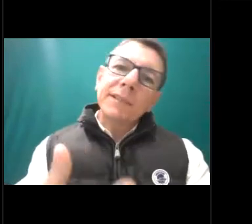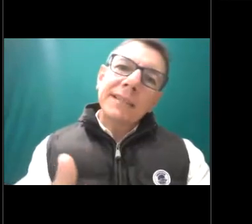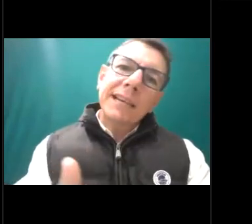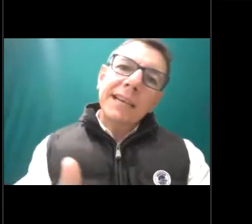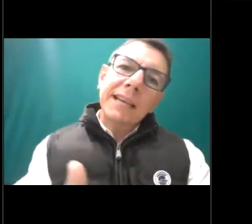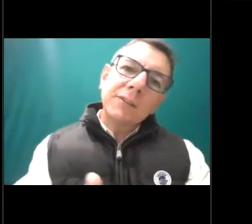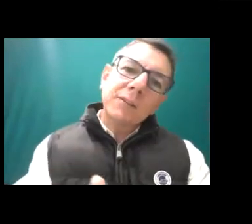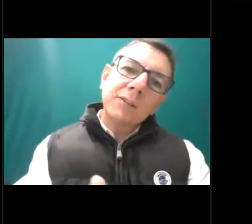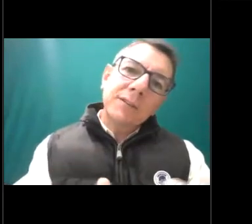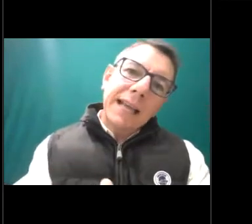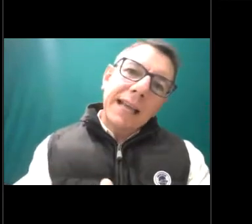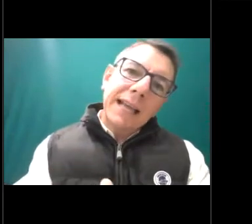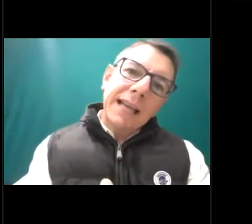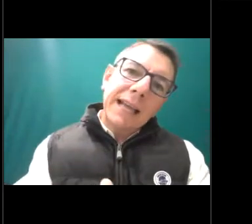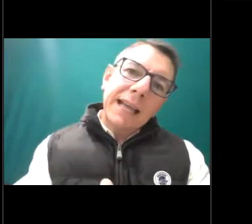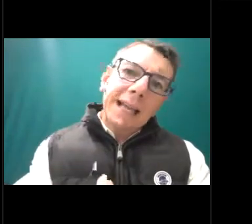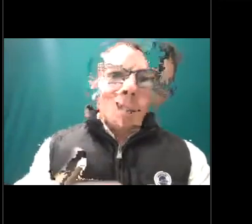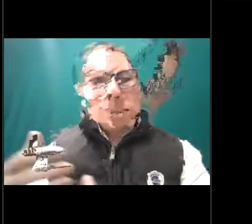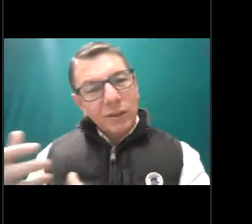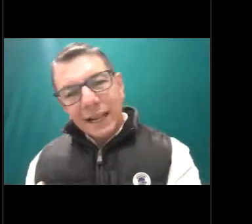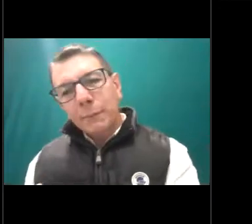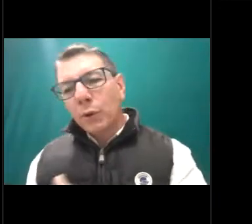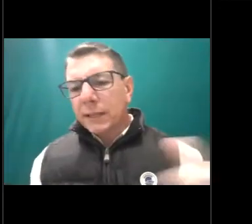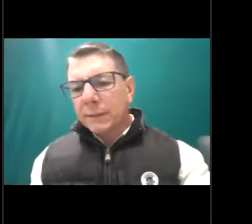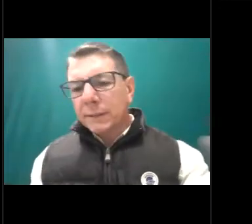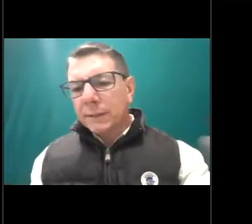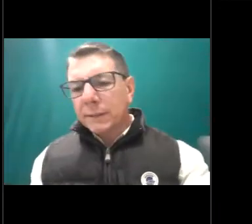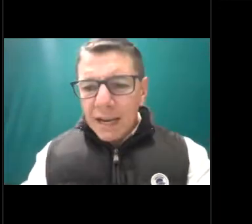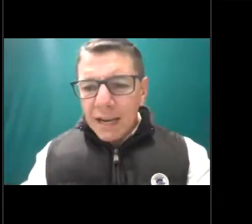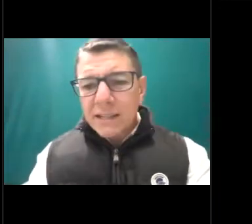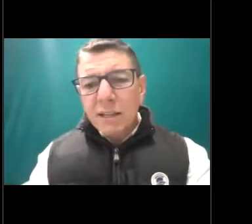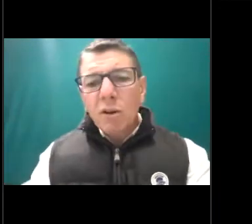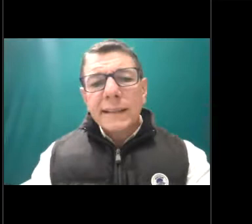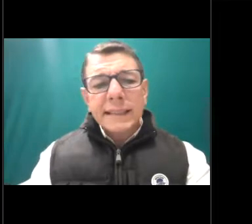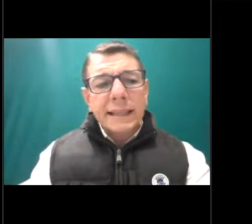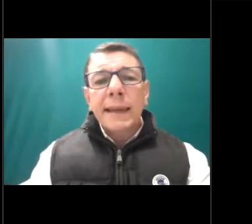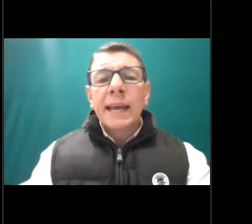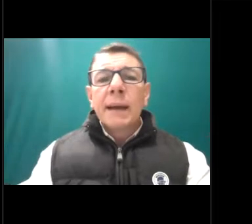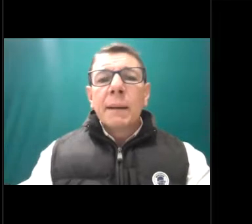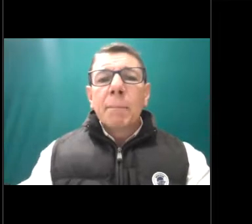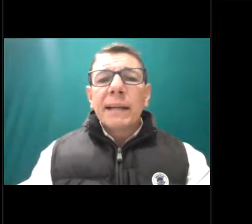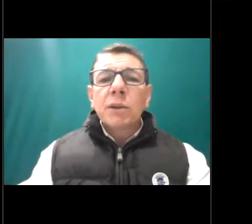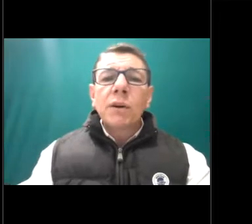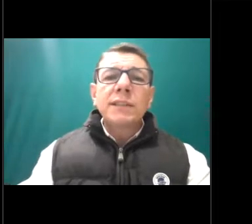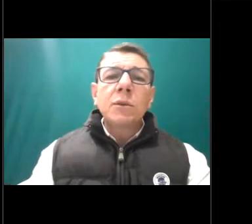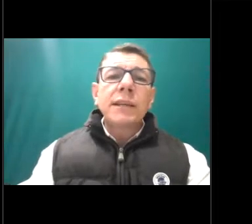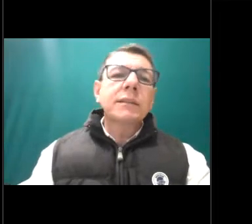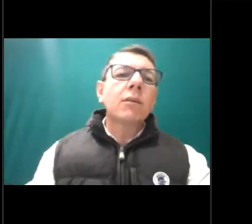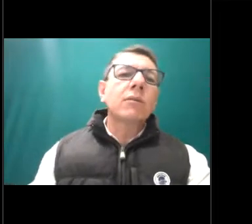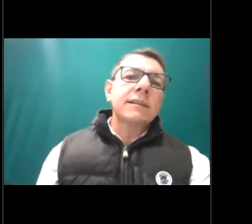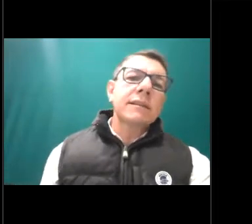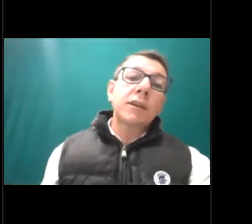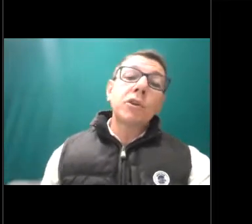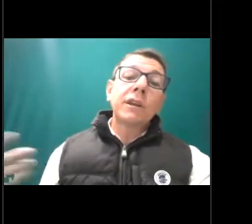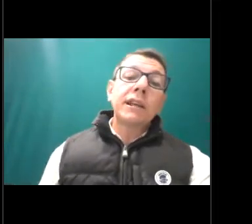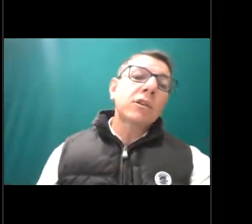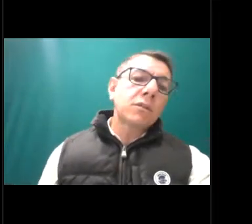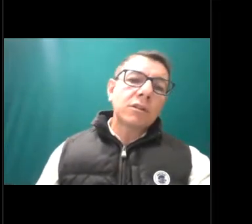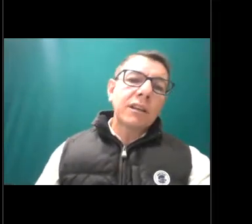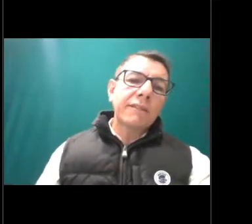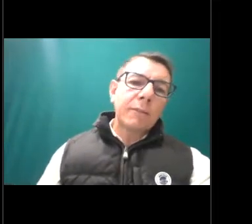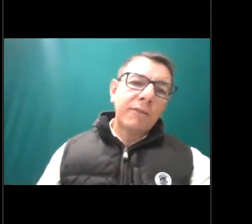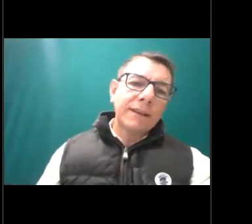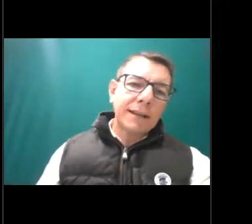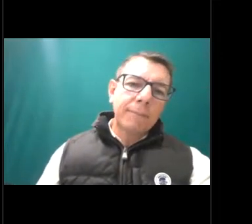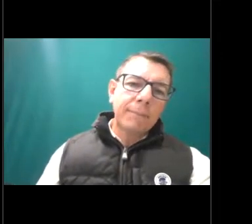tanto do processo da ensilagem quanto da silagem pronta, a gente começa a ter também padrões do que está acontecendo e do